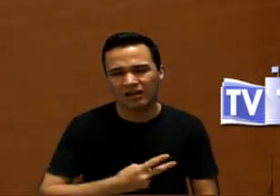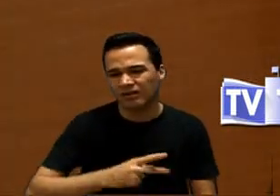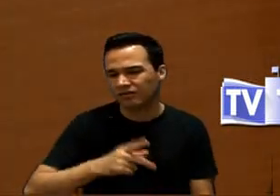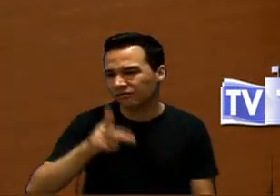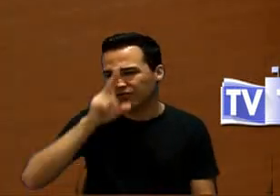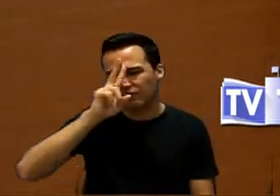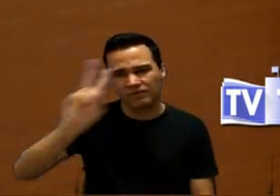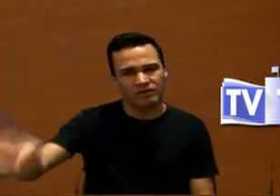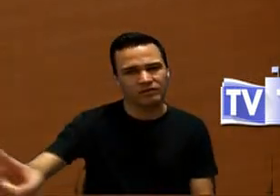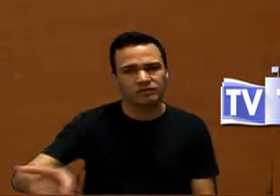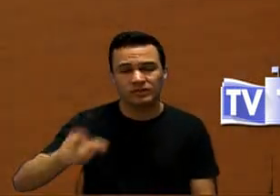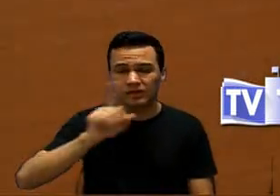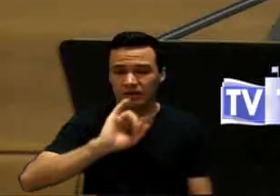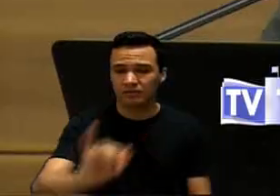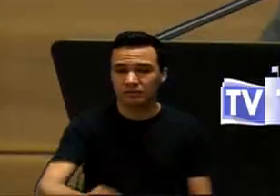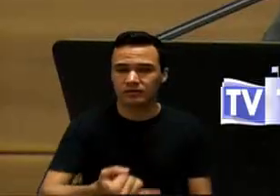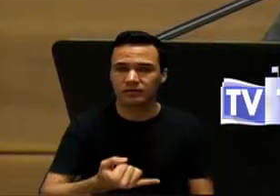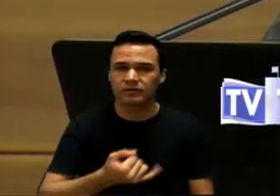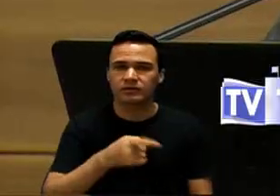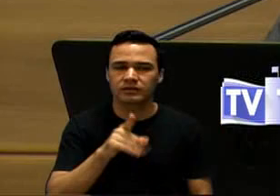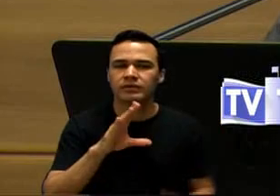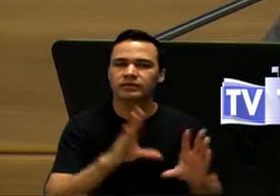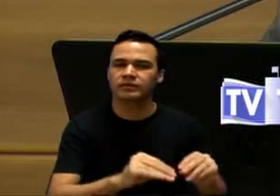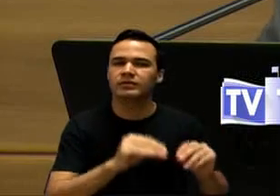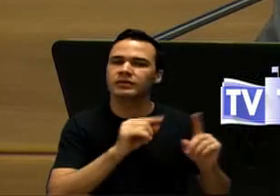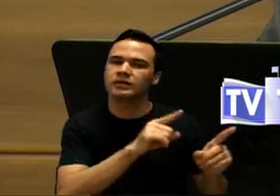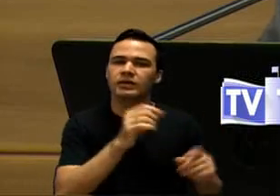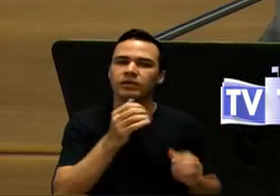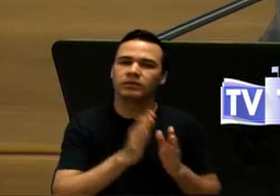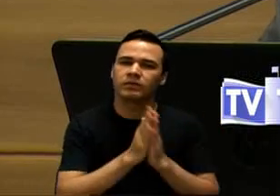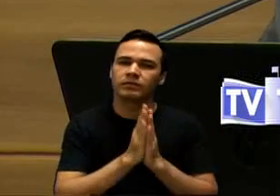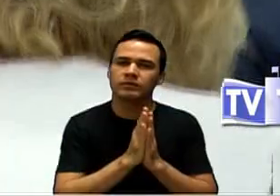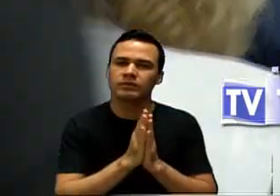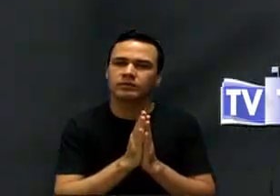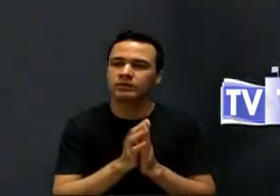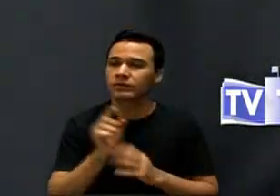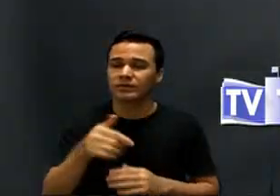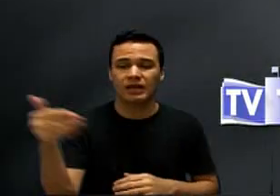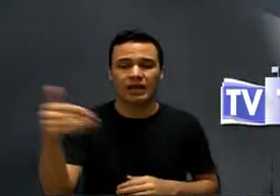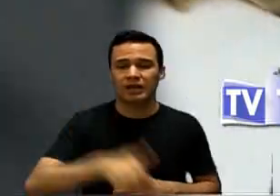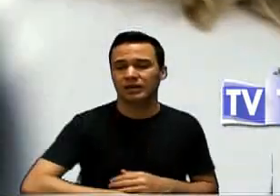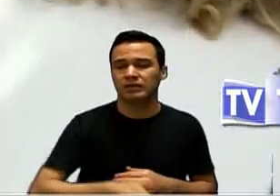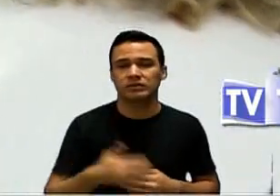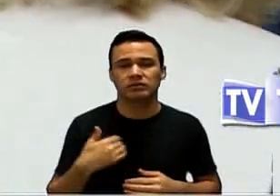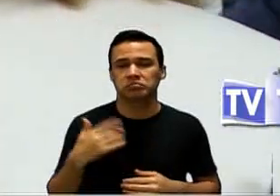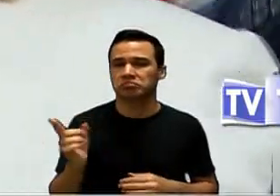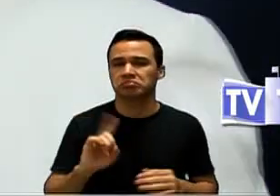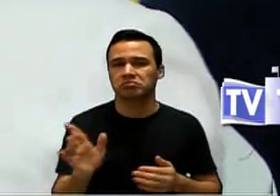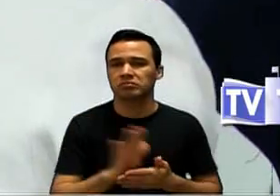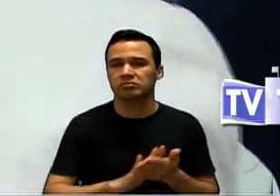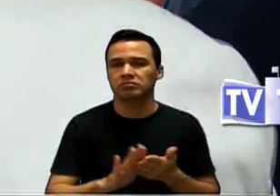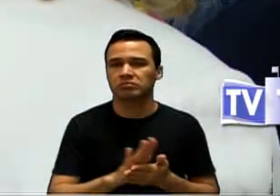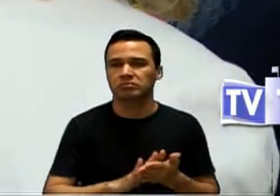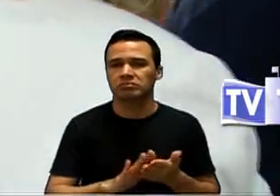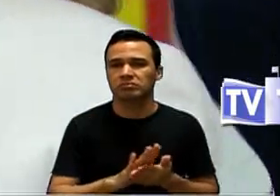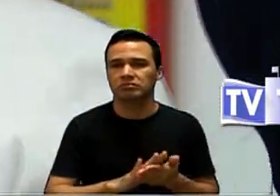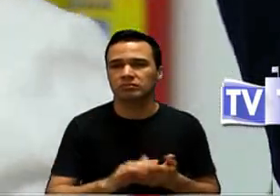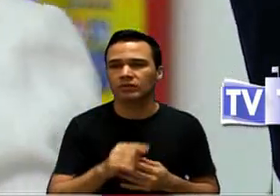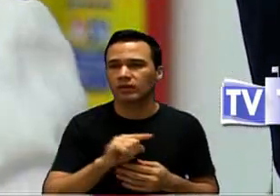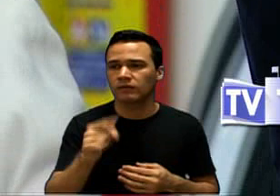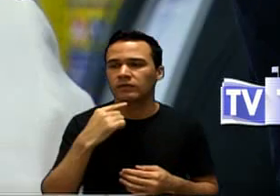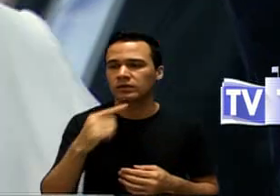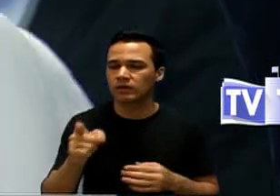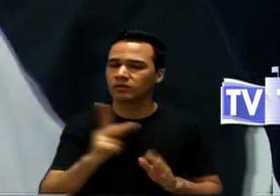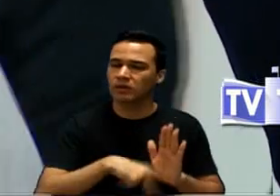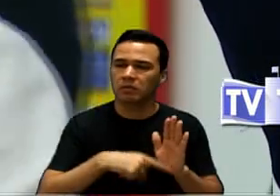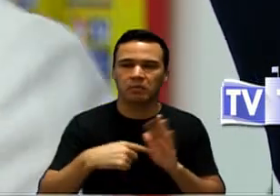muito oportunismo. Senhor presidente, eu quero que o senhor feche o microfone dele, é questão de ordem. Não veio a audiência aqui para enfrentar o pessoal. Eu peço a questão de ordem,